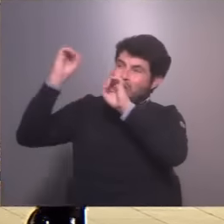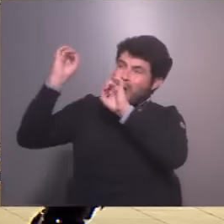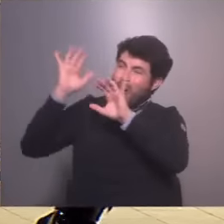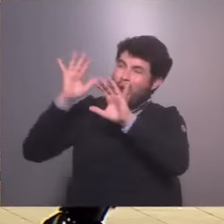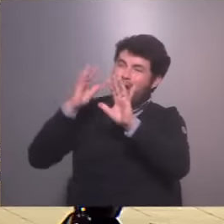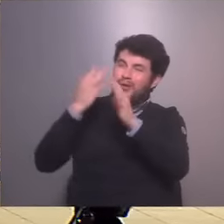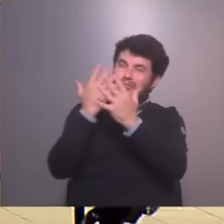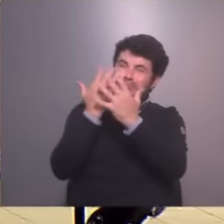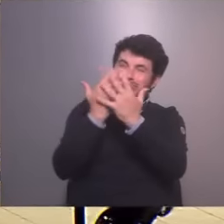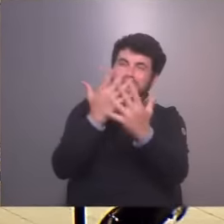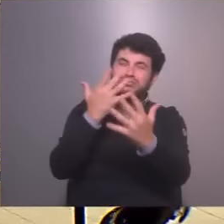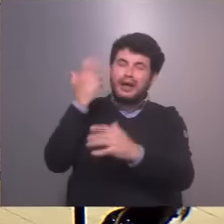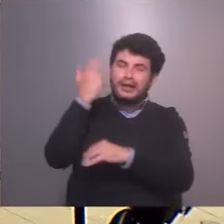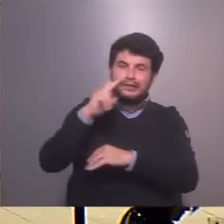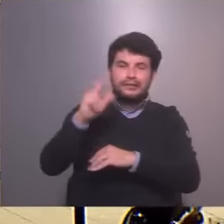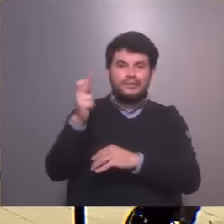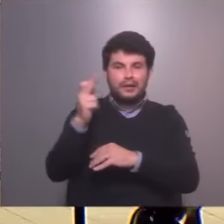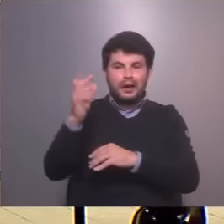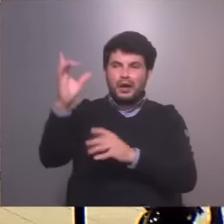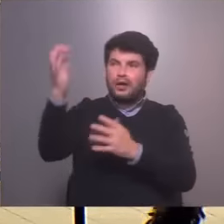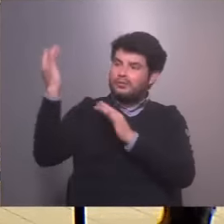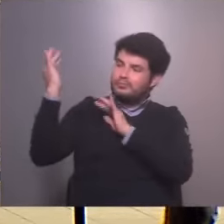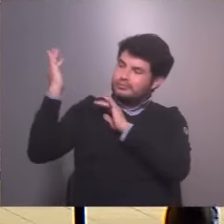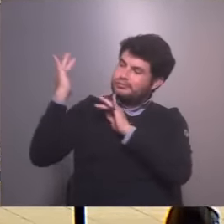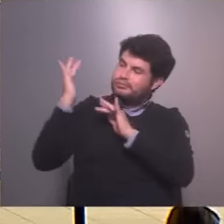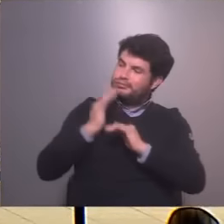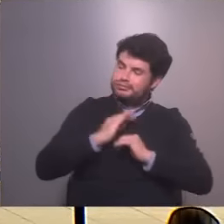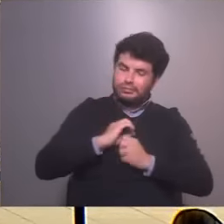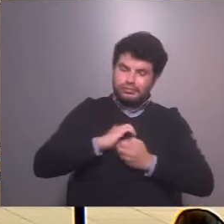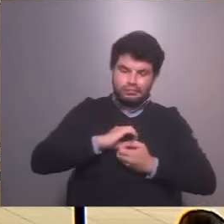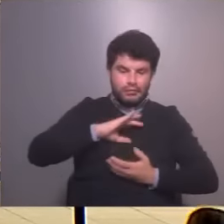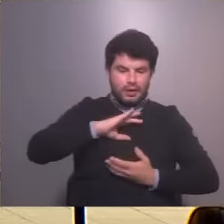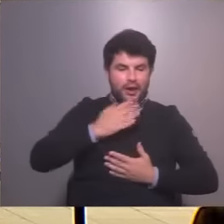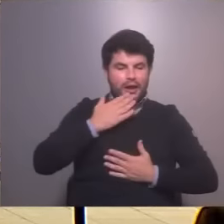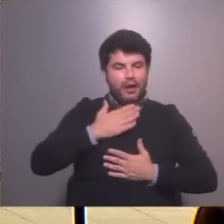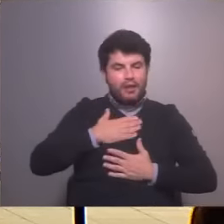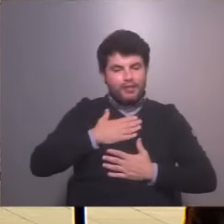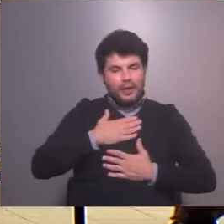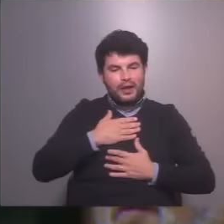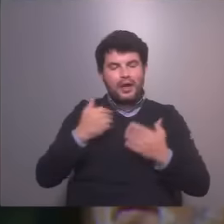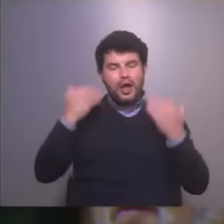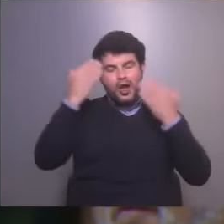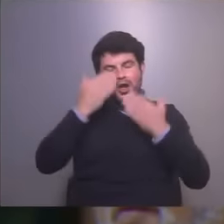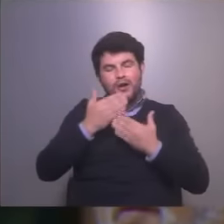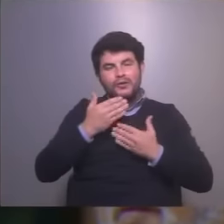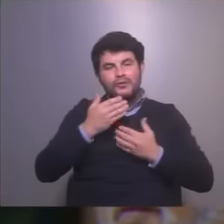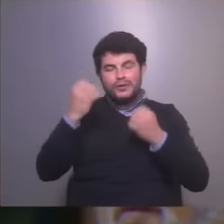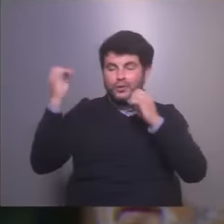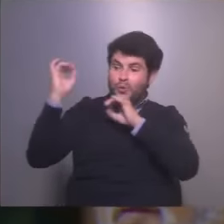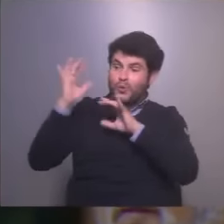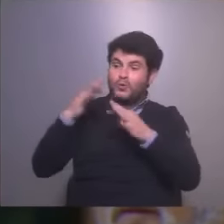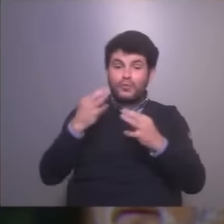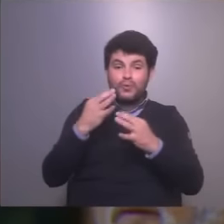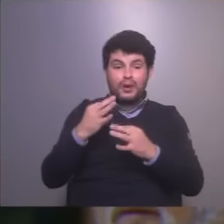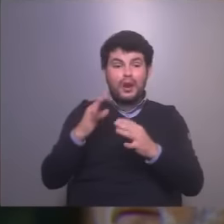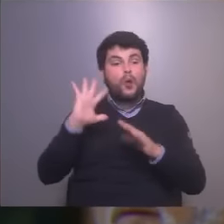Deus é luz e nele não há trevas. Essa luz que brilha desde toda a eternidade veio habitar no meio de